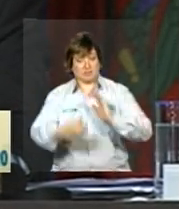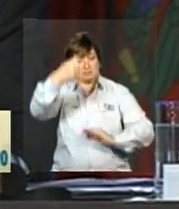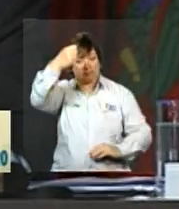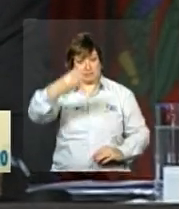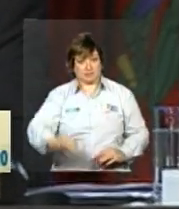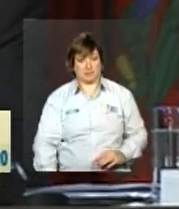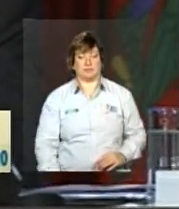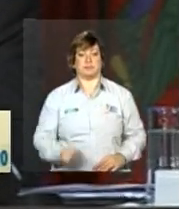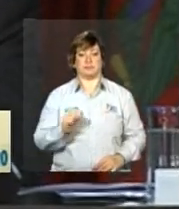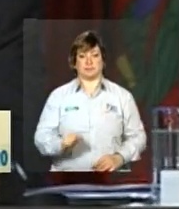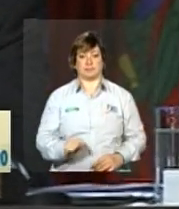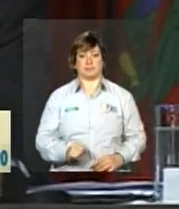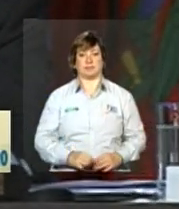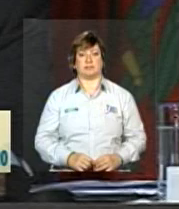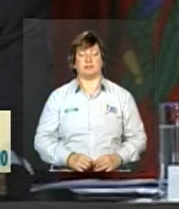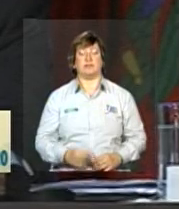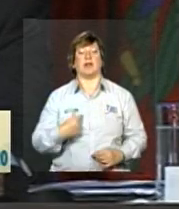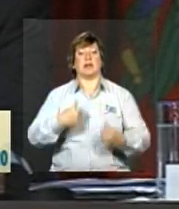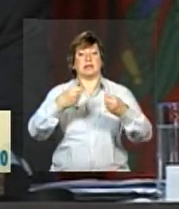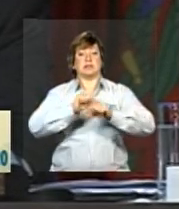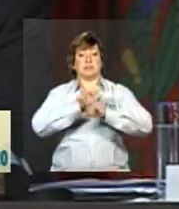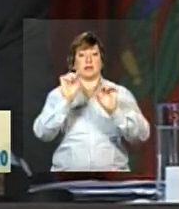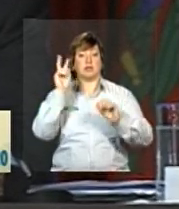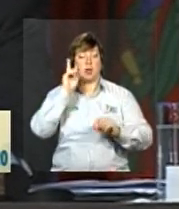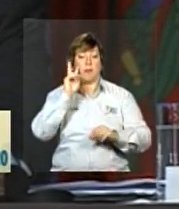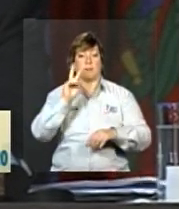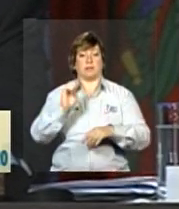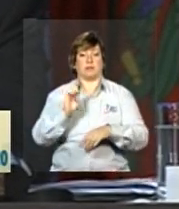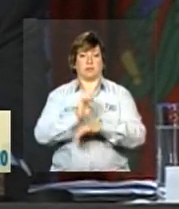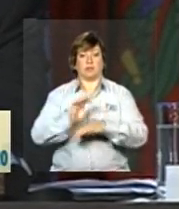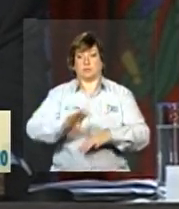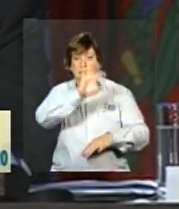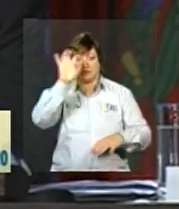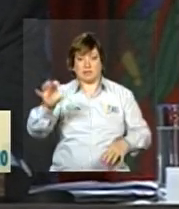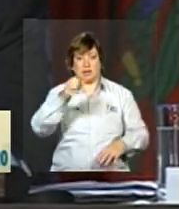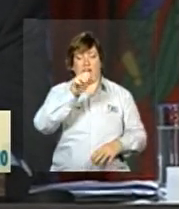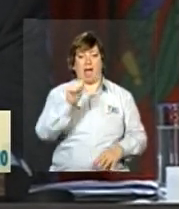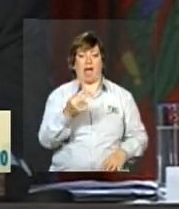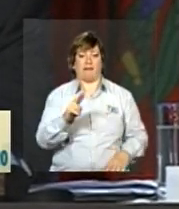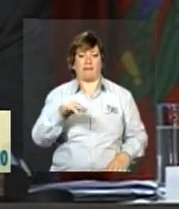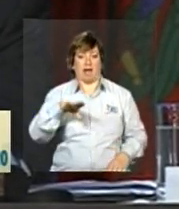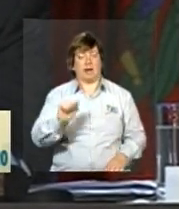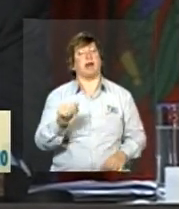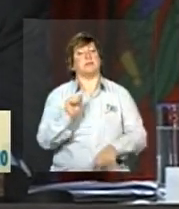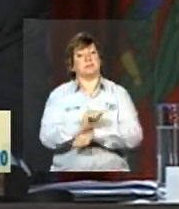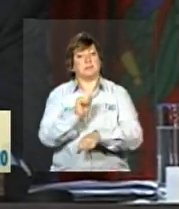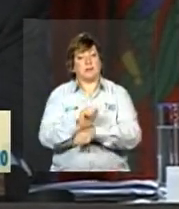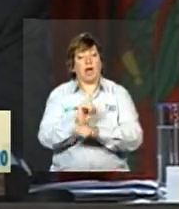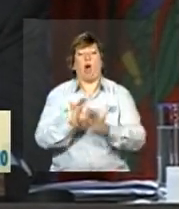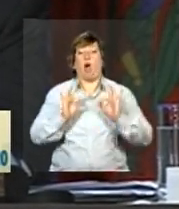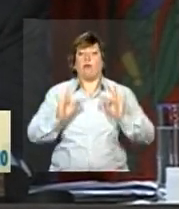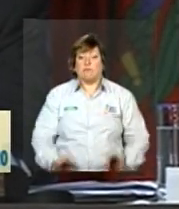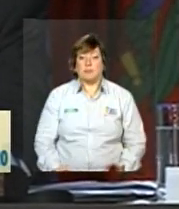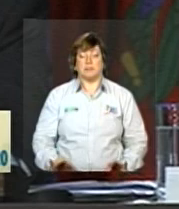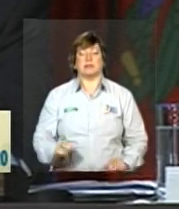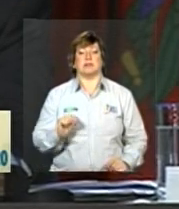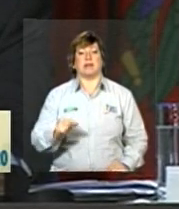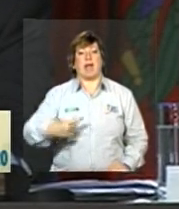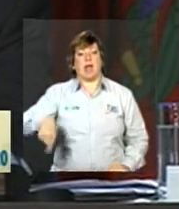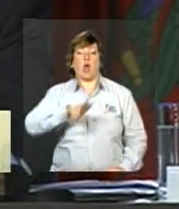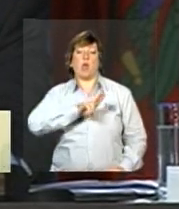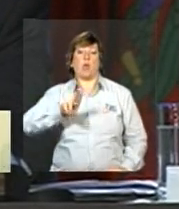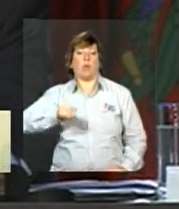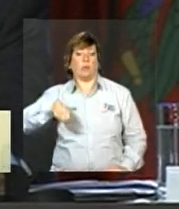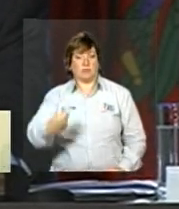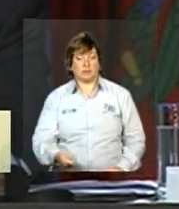Esclareço que, com relação aos estados africanos, ainda aguardamos confirmação dessas